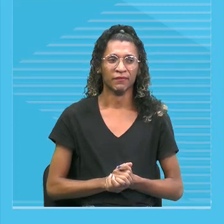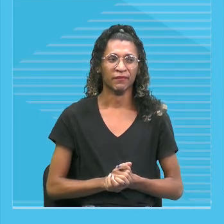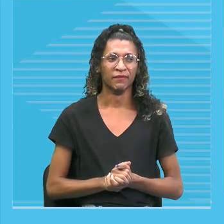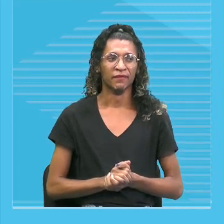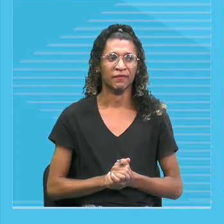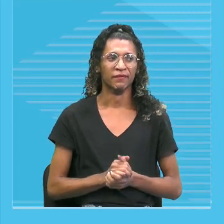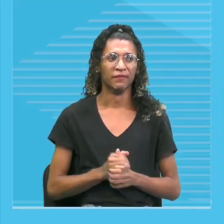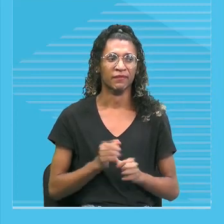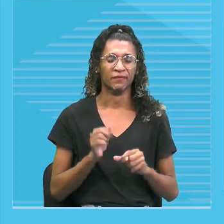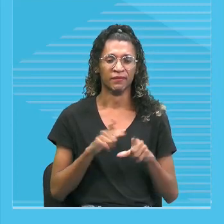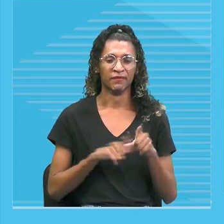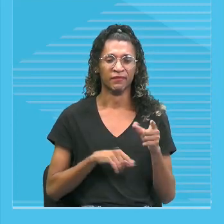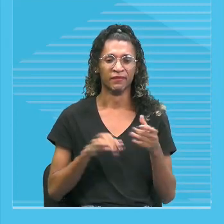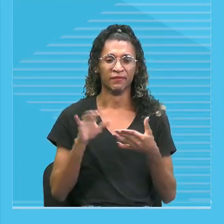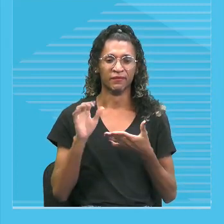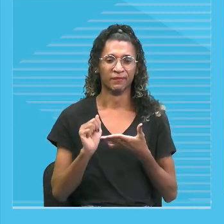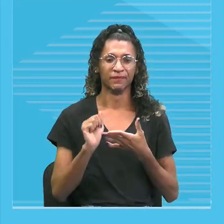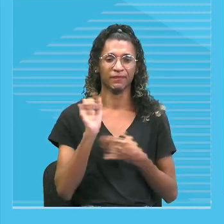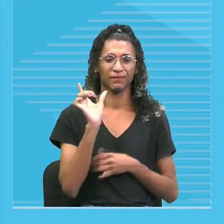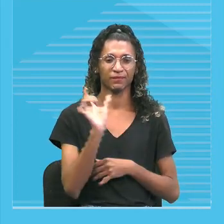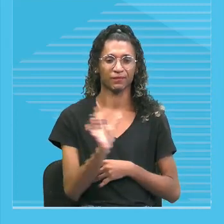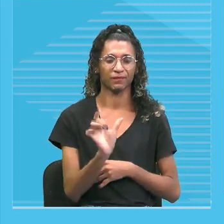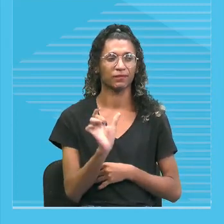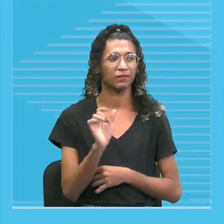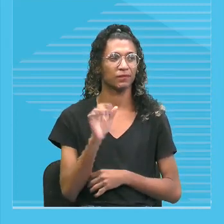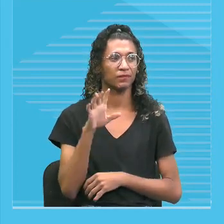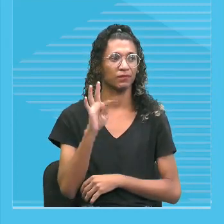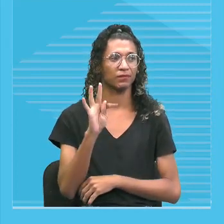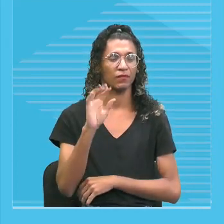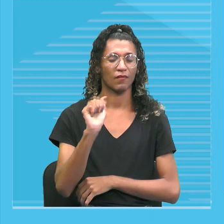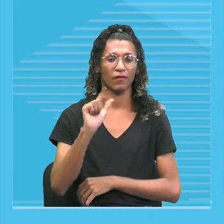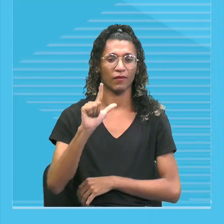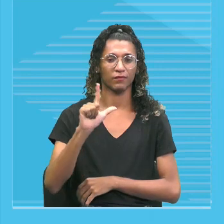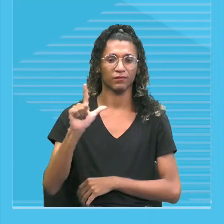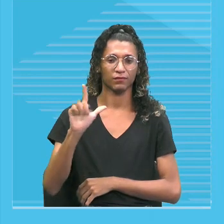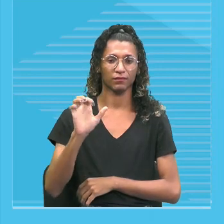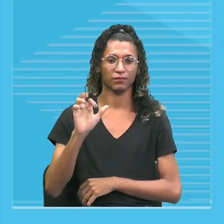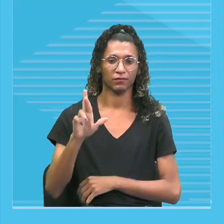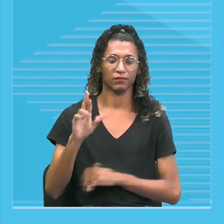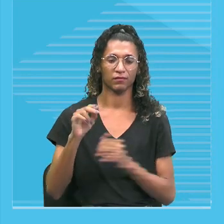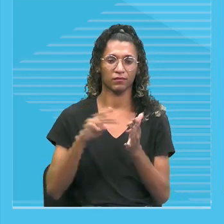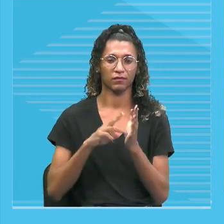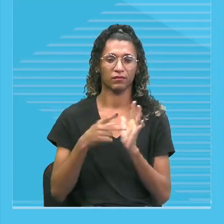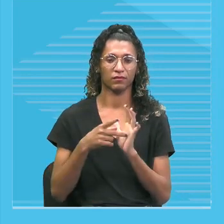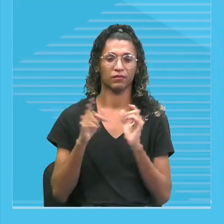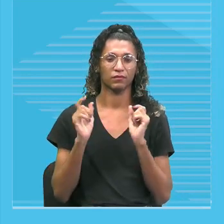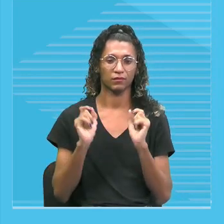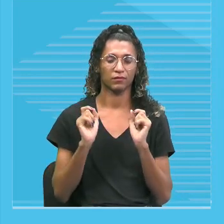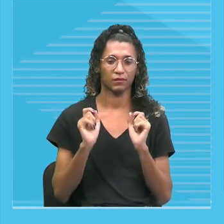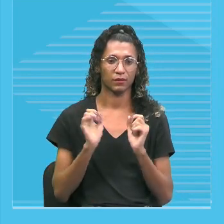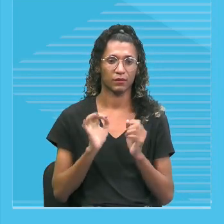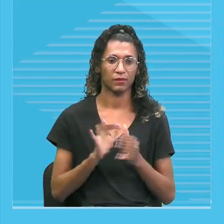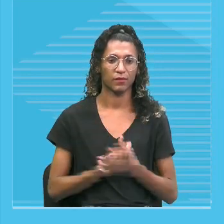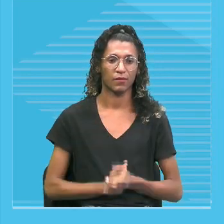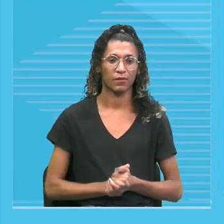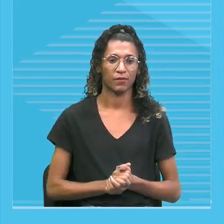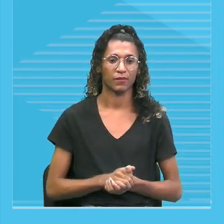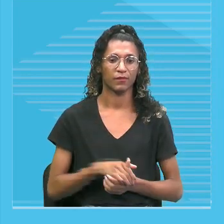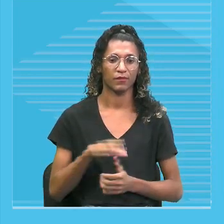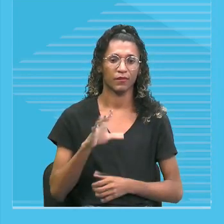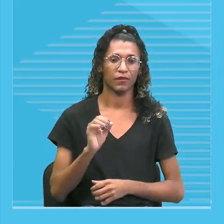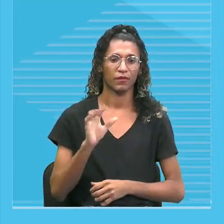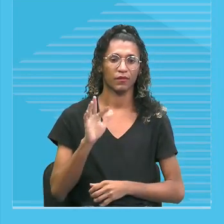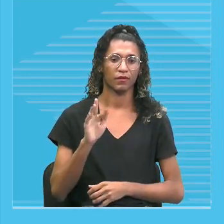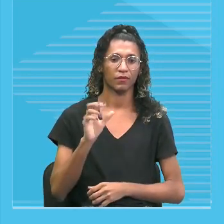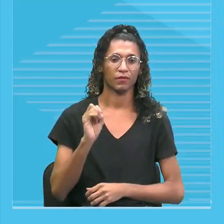a letra a palavra talher é que significa oficina